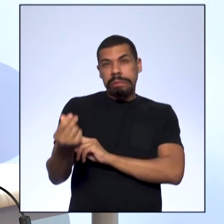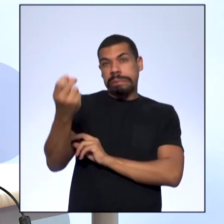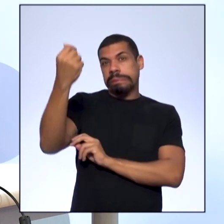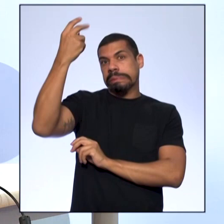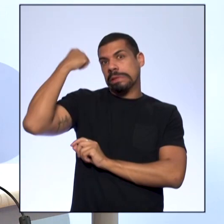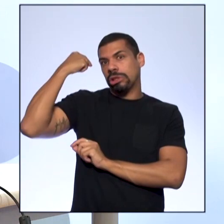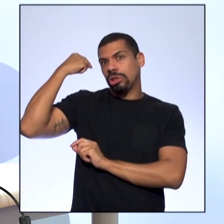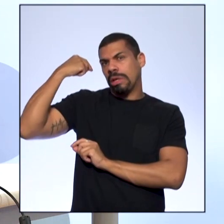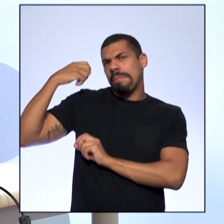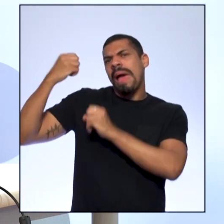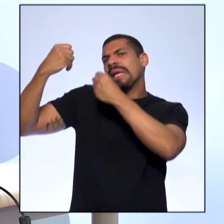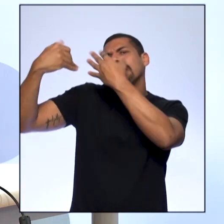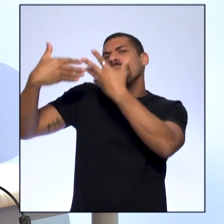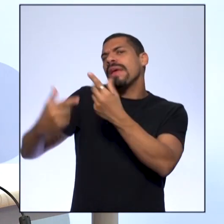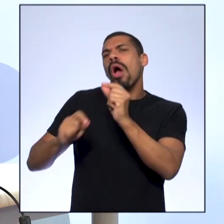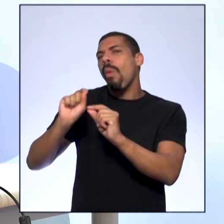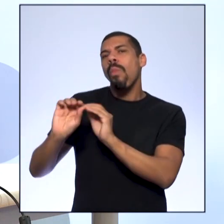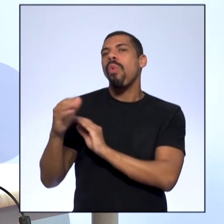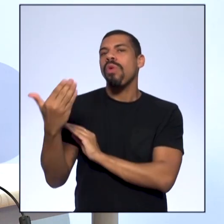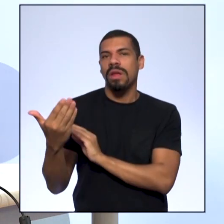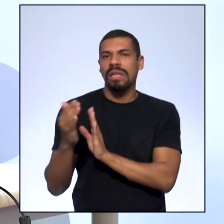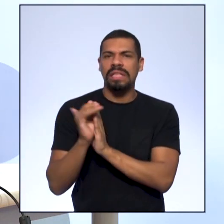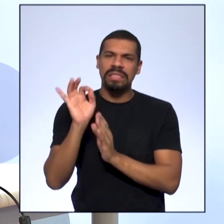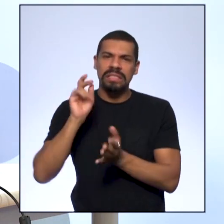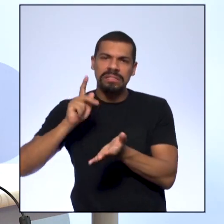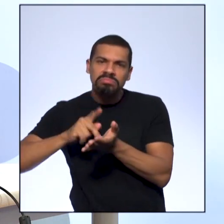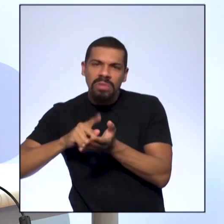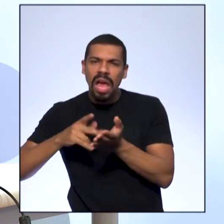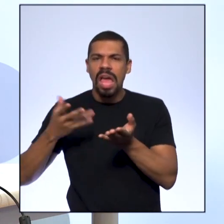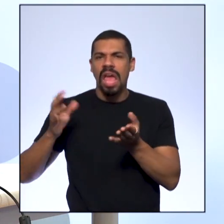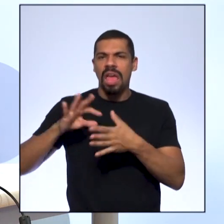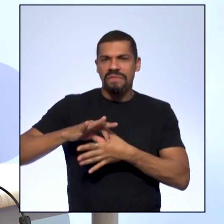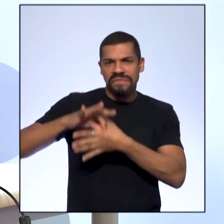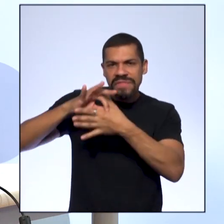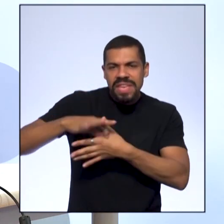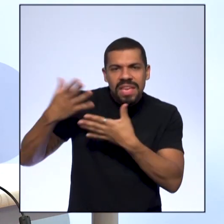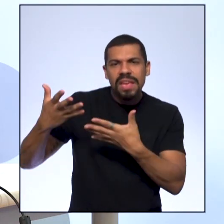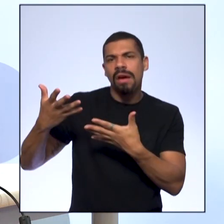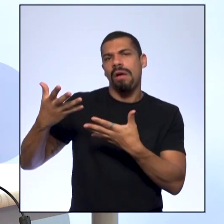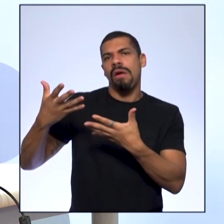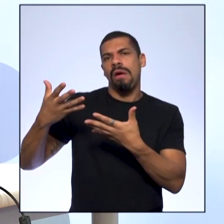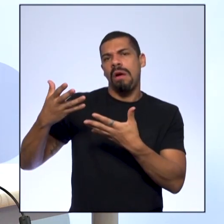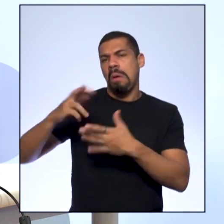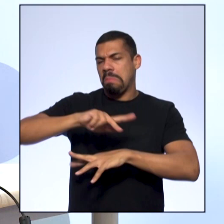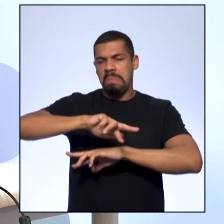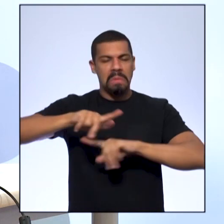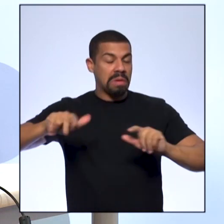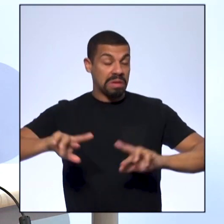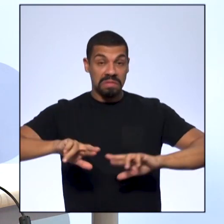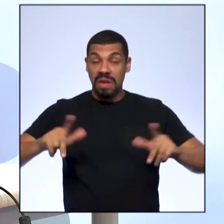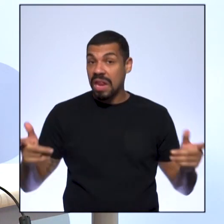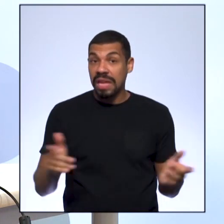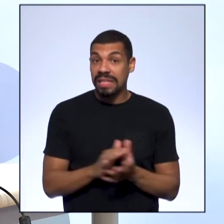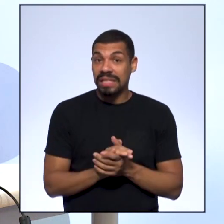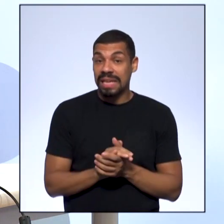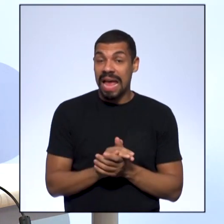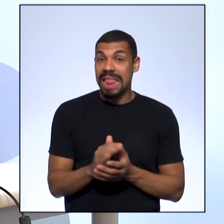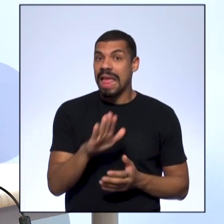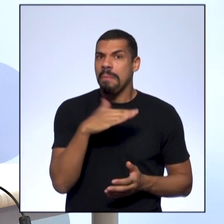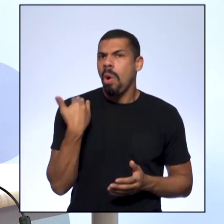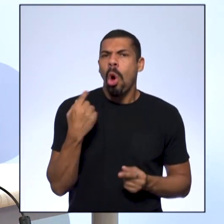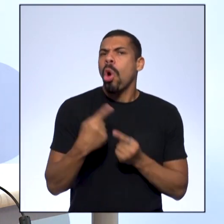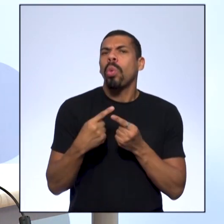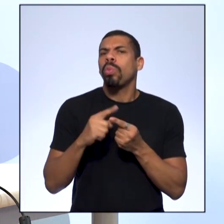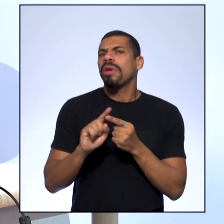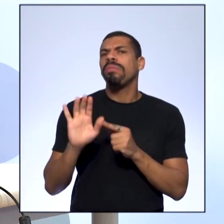fenômenos, sejam fenômenos físicos, fenômenos extraordinários, como a questão da morte, o que tem do outro lado, né? Então, tudo